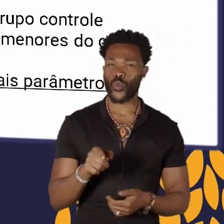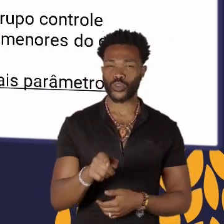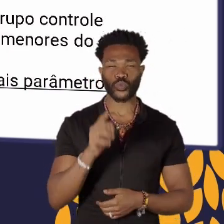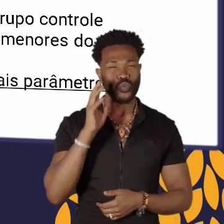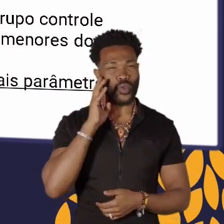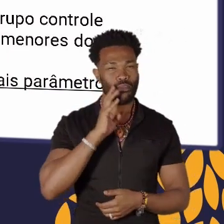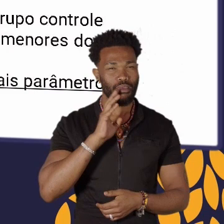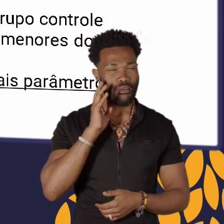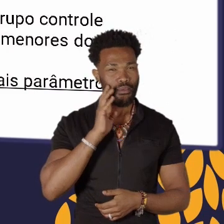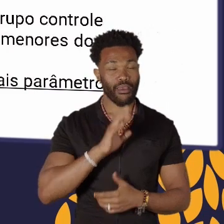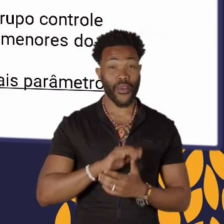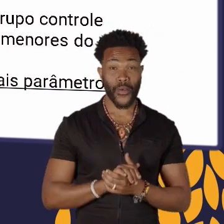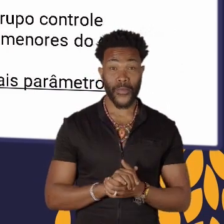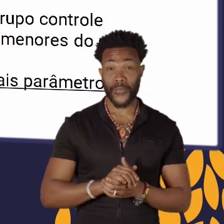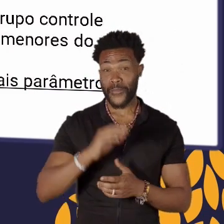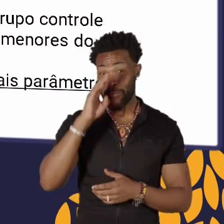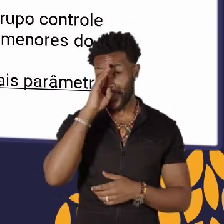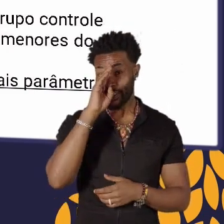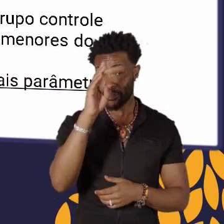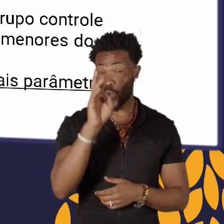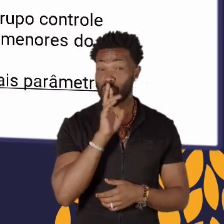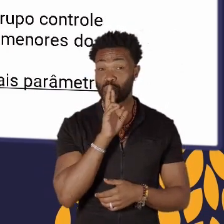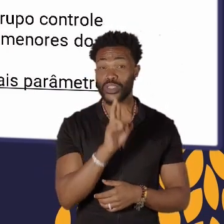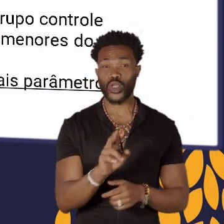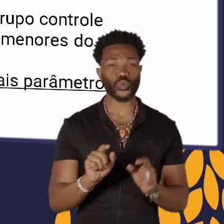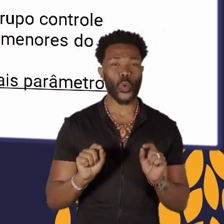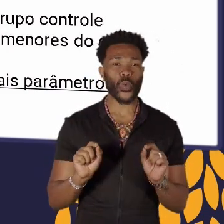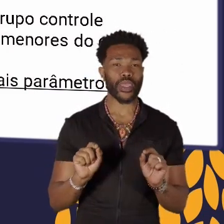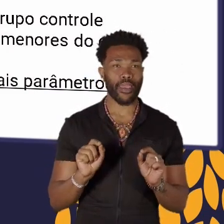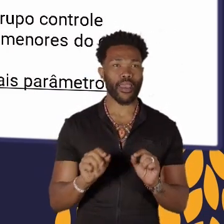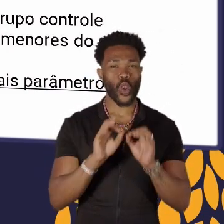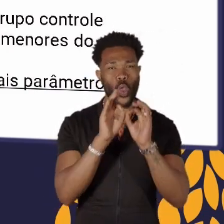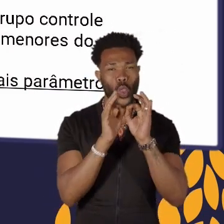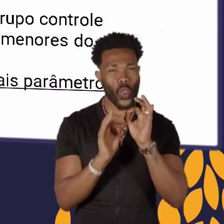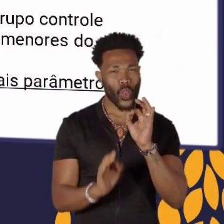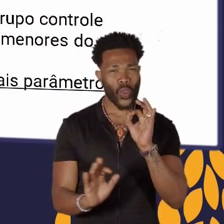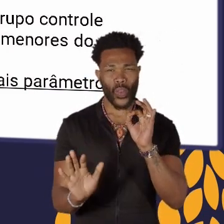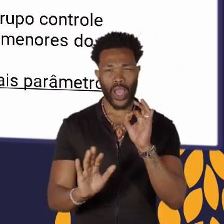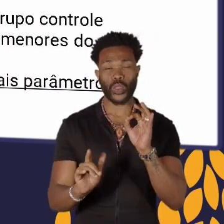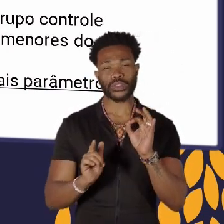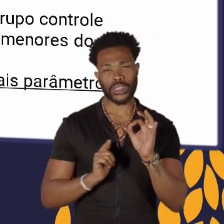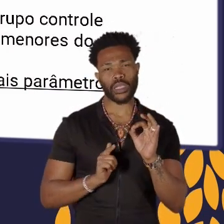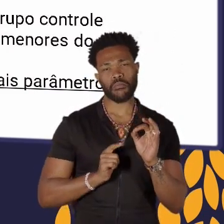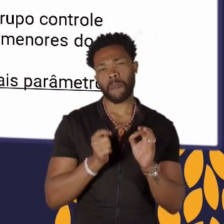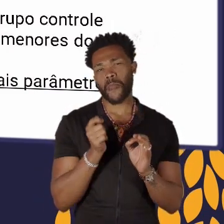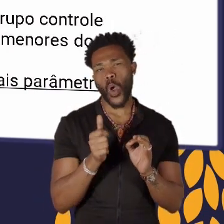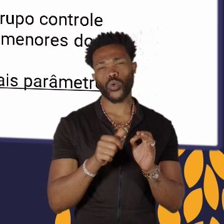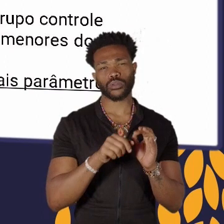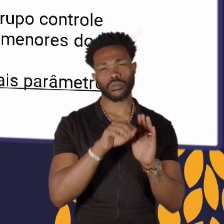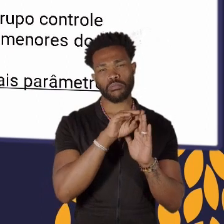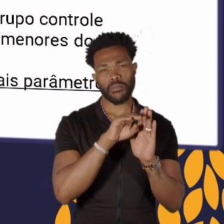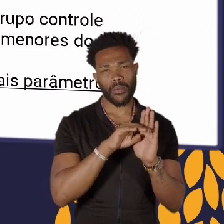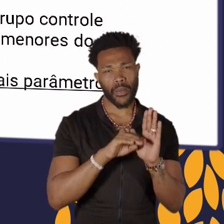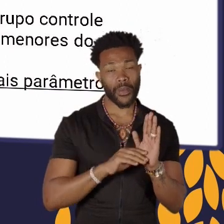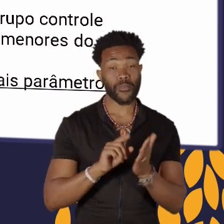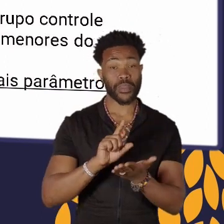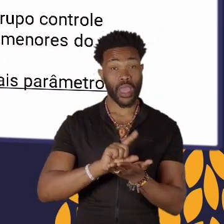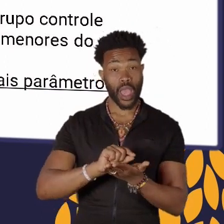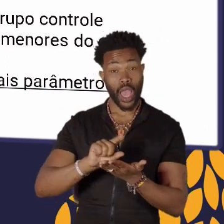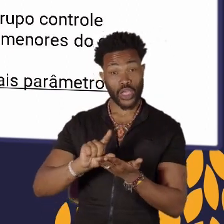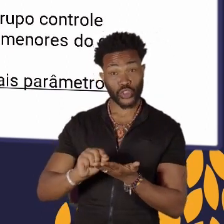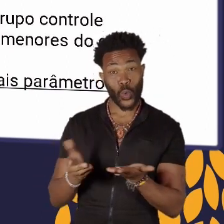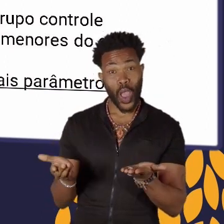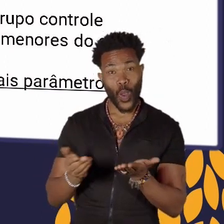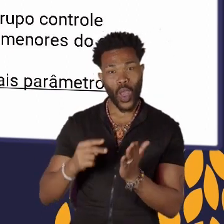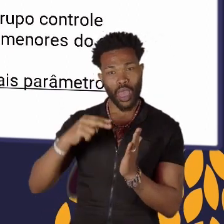legal. E os principais resultados são esses. Eu não me alongo, eu trouxe esses poucos, porque como o artigo está em